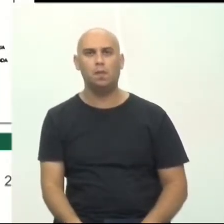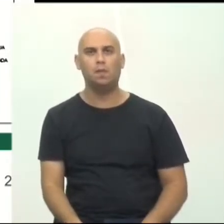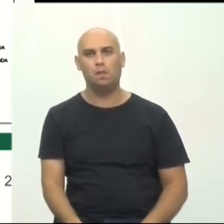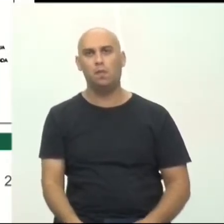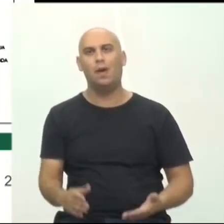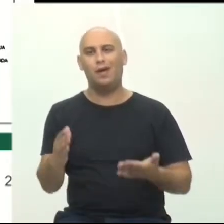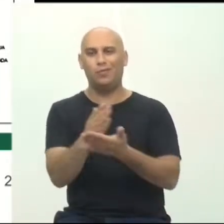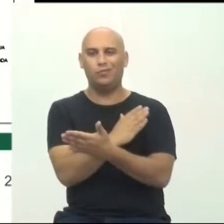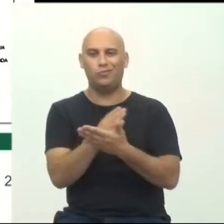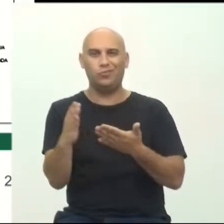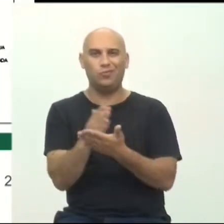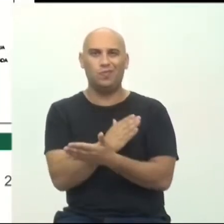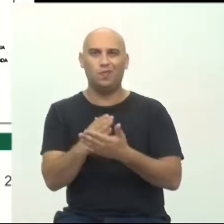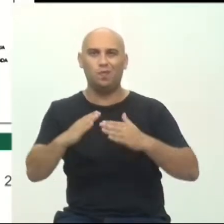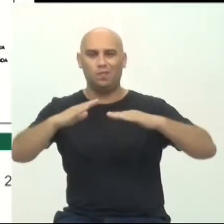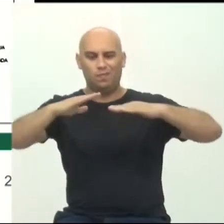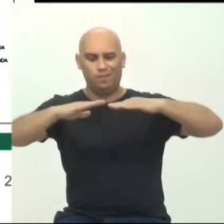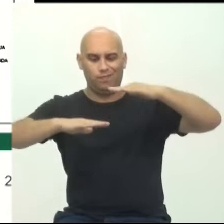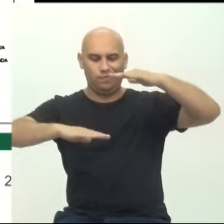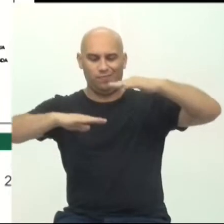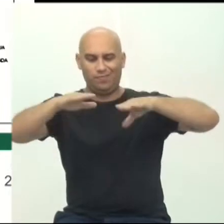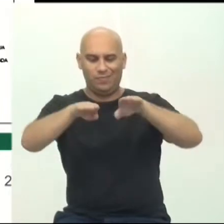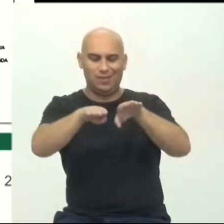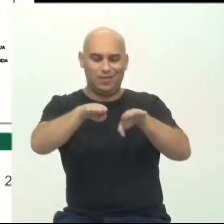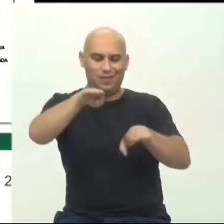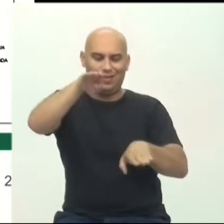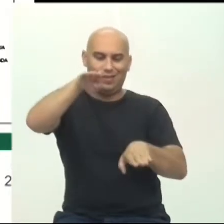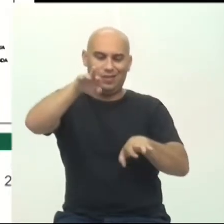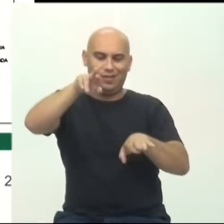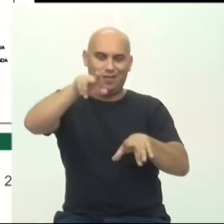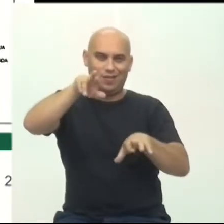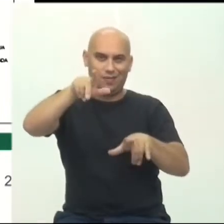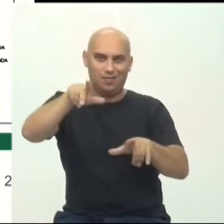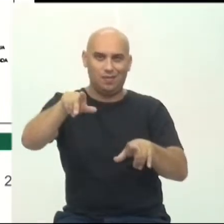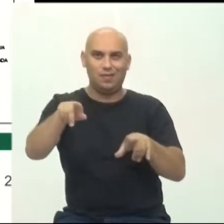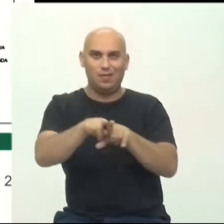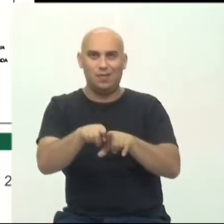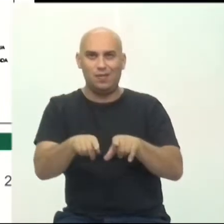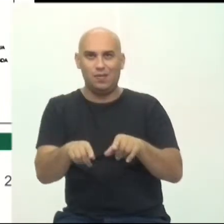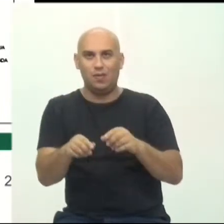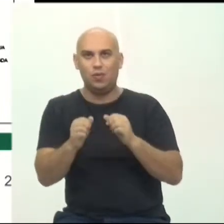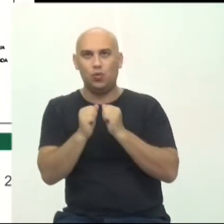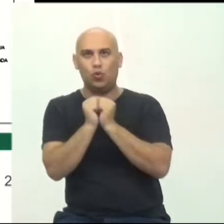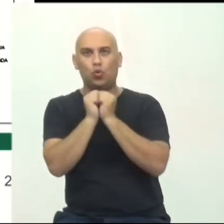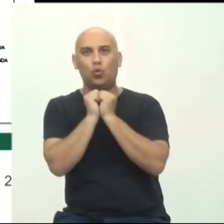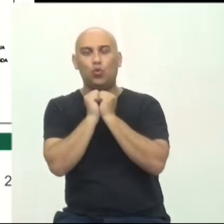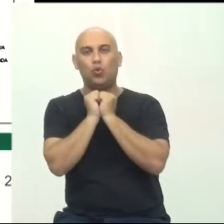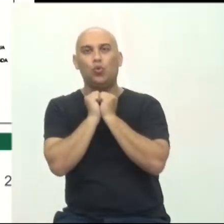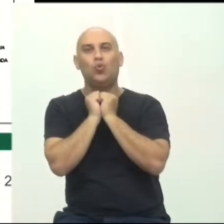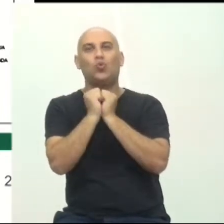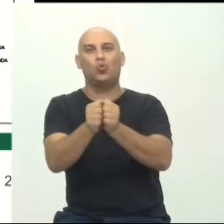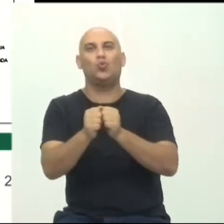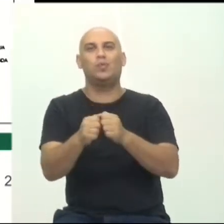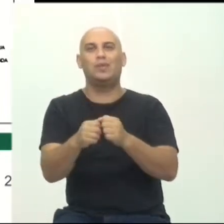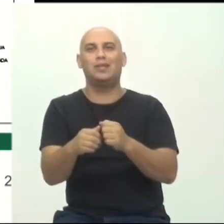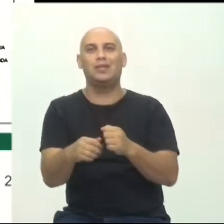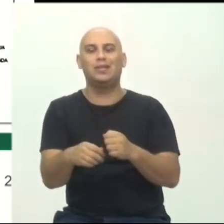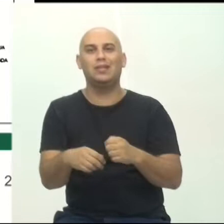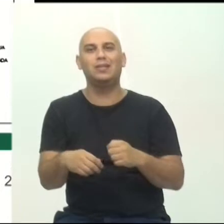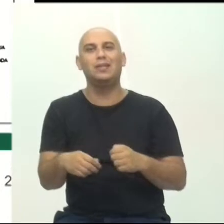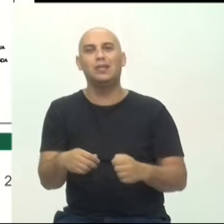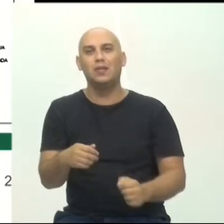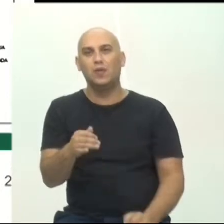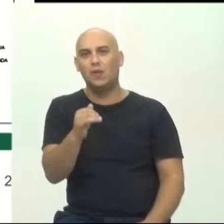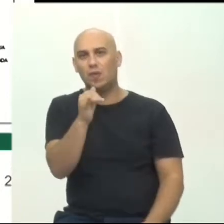desnível, né? Que é onde a gente não consegue fazer ciclovia unidirecional em ambos os lados. Então, foi adotado